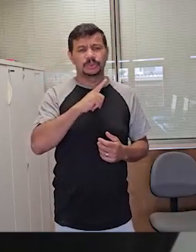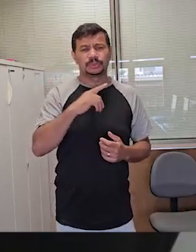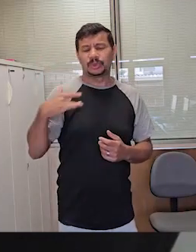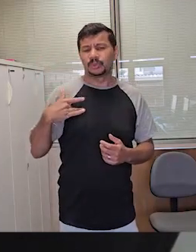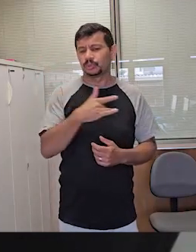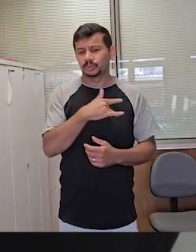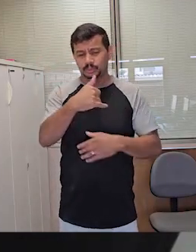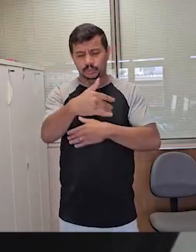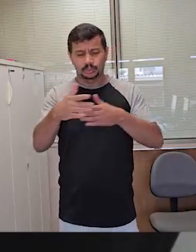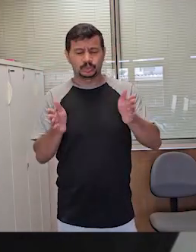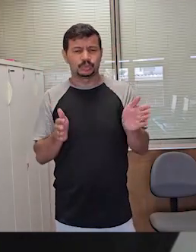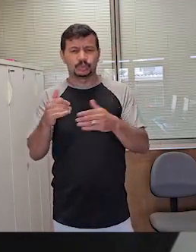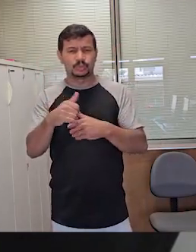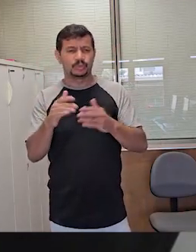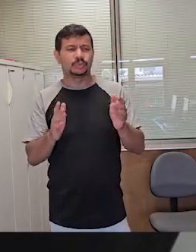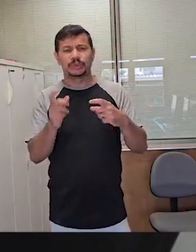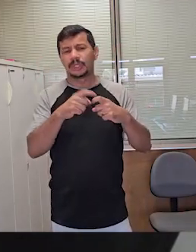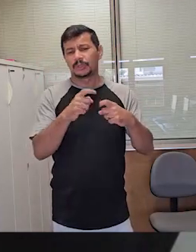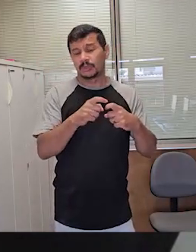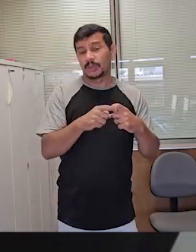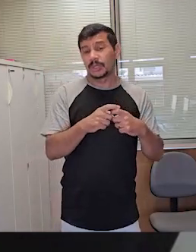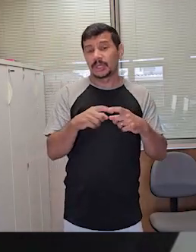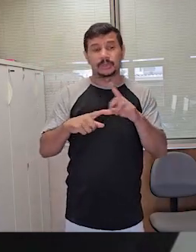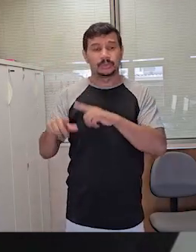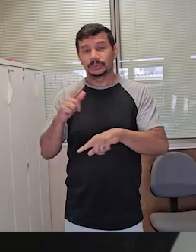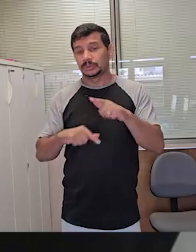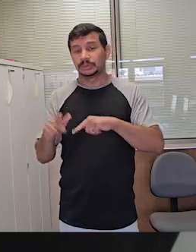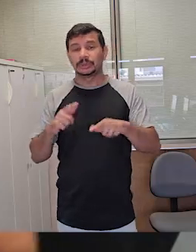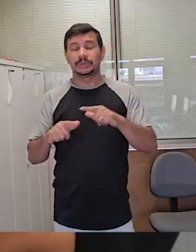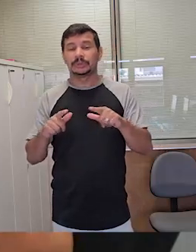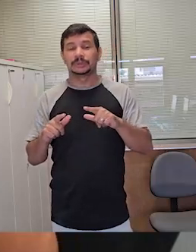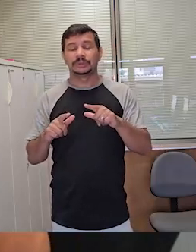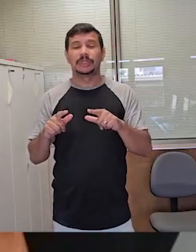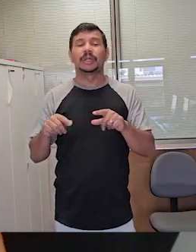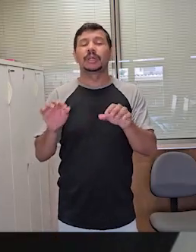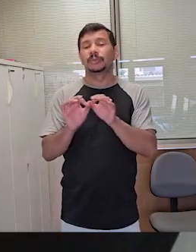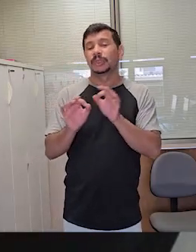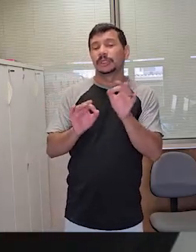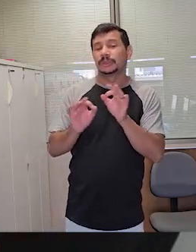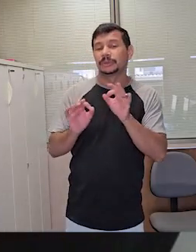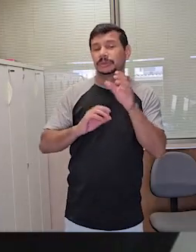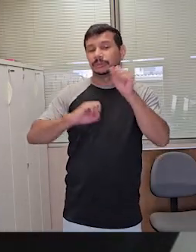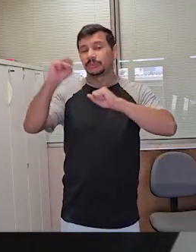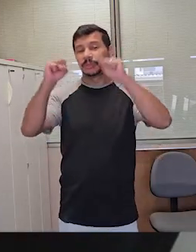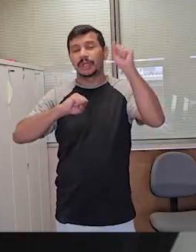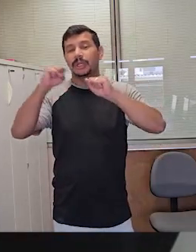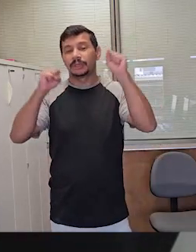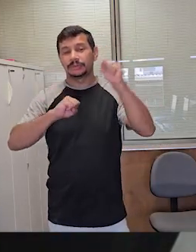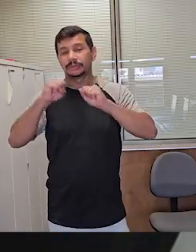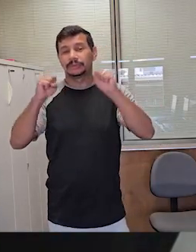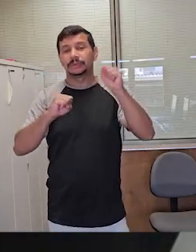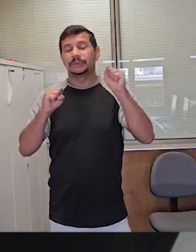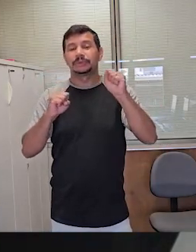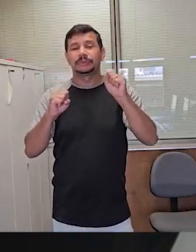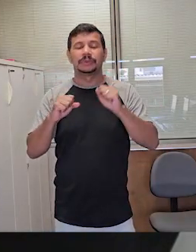Tendo saúde do trabalhador, tendo médico do trabalho, tendo enfermeiro, para quê? Para atender aquelas demandas que vinham de fábrica. Mas com o tempo isso já